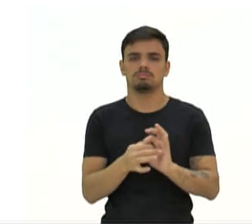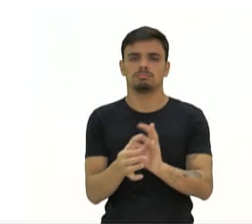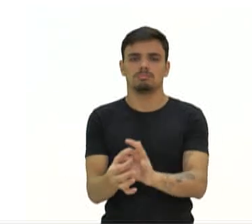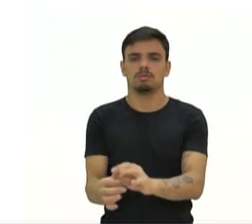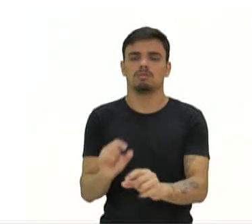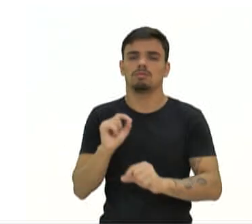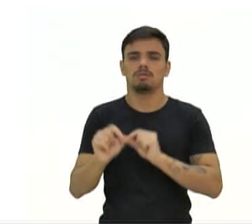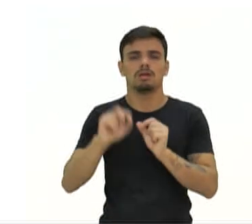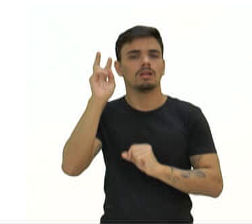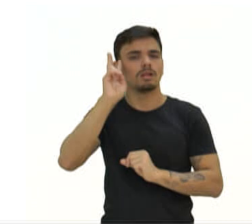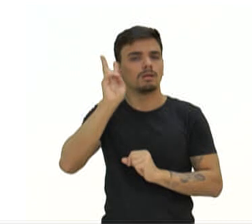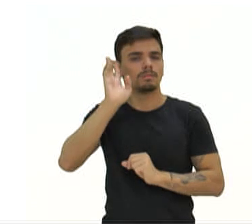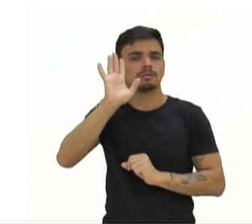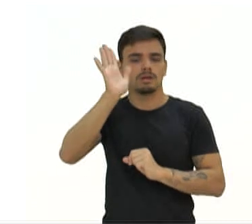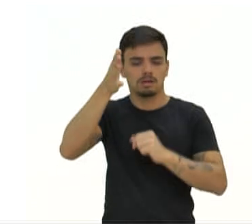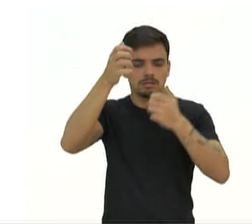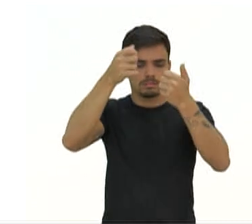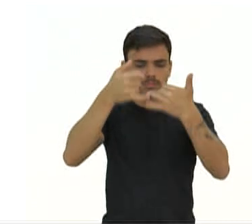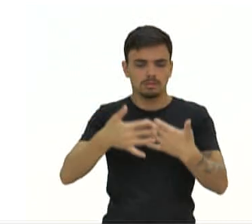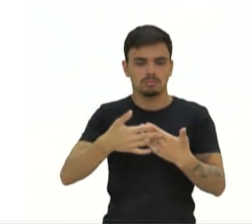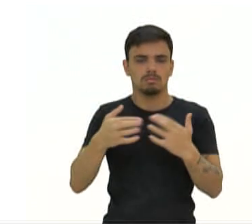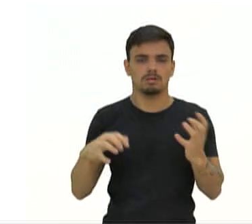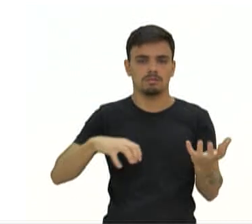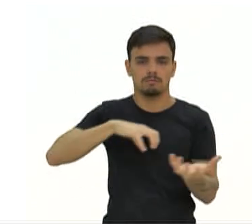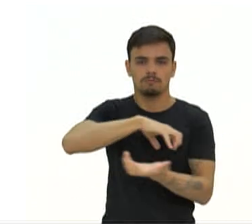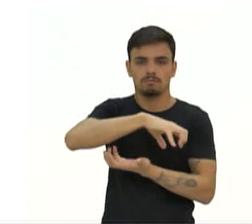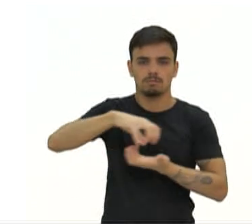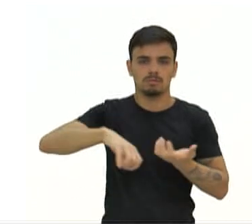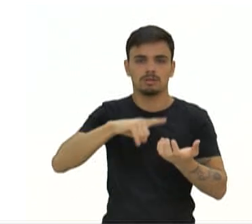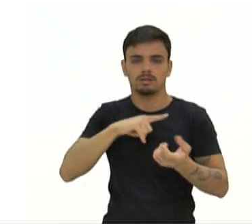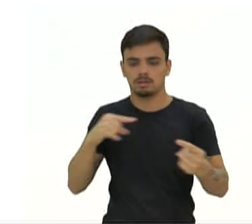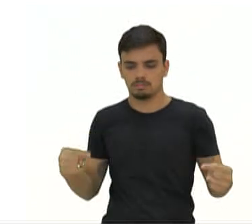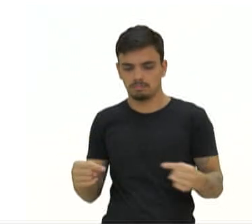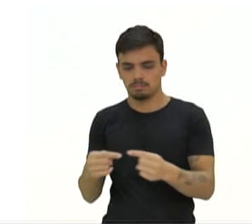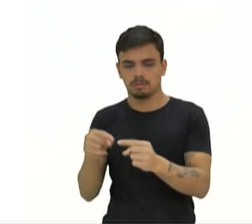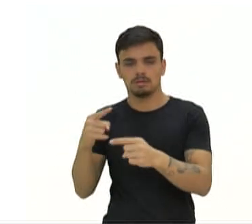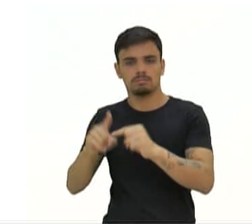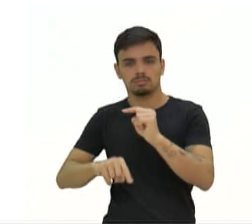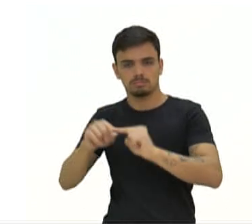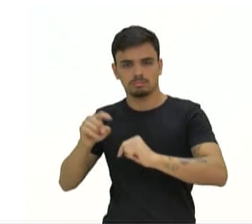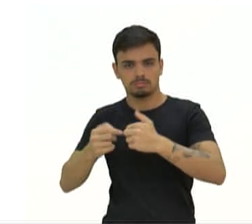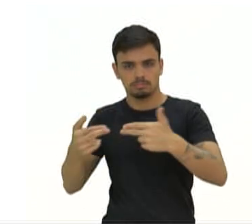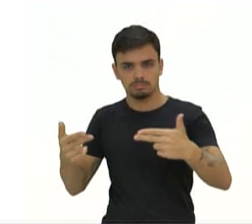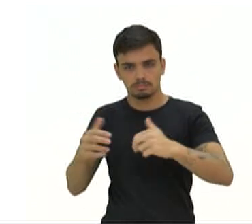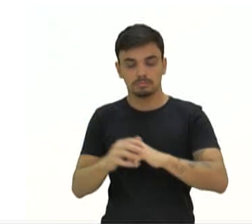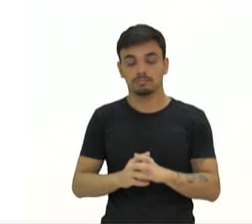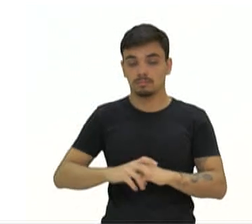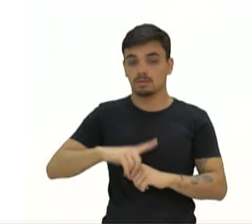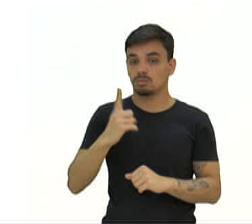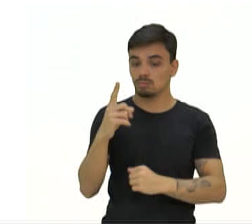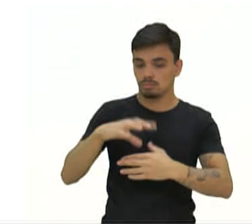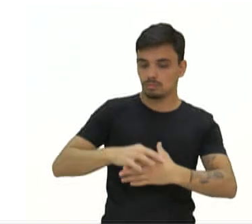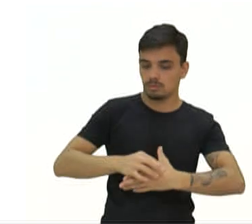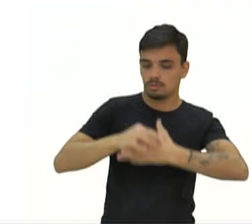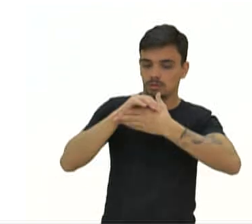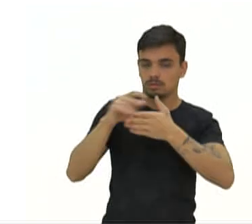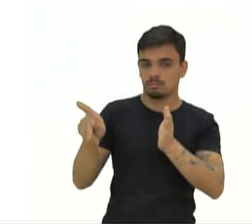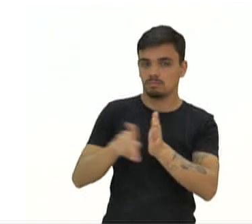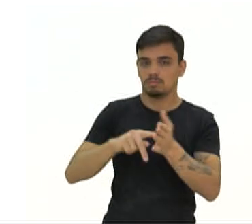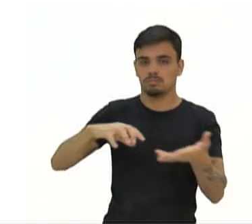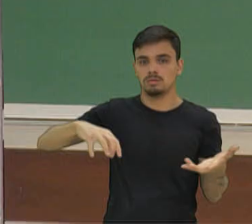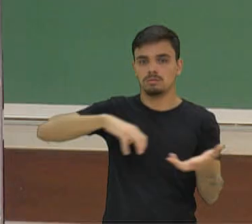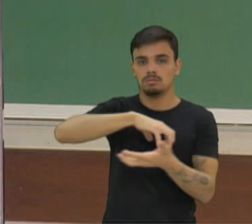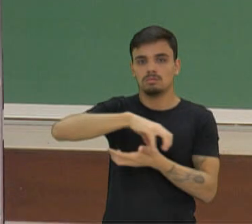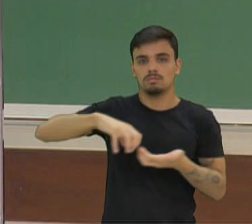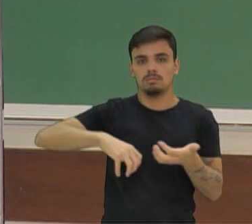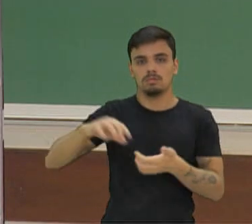falou que a revolta está ligada a um objeto? Pois bem, um dos líderes dessa revolta balaiada,